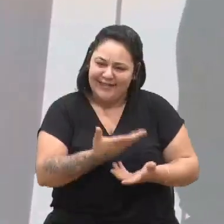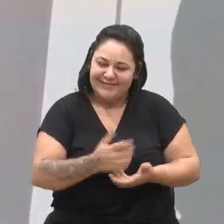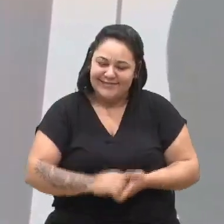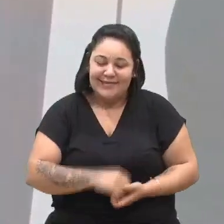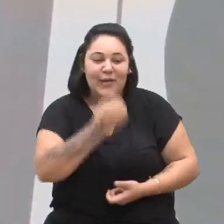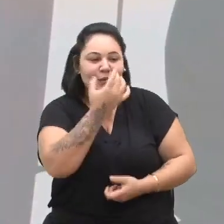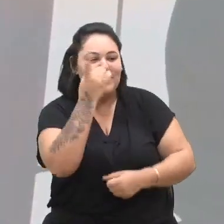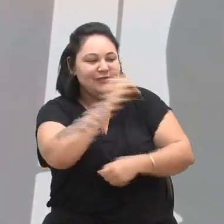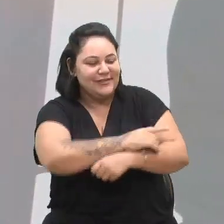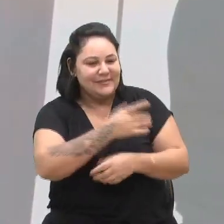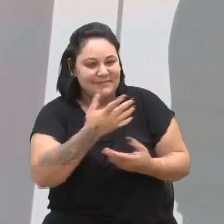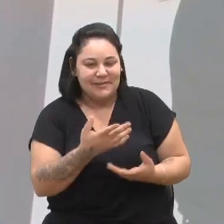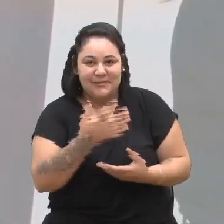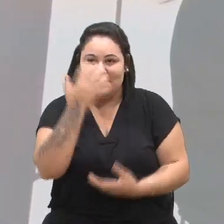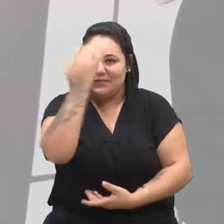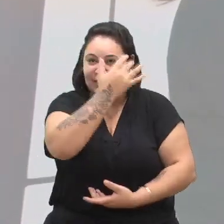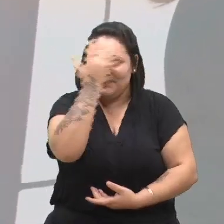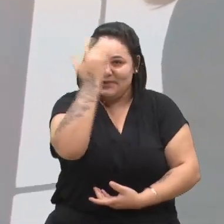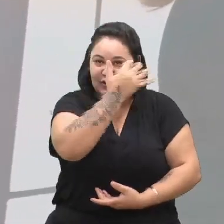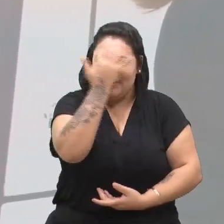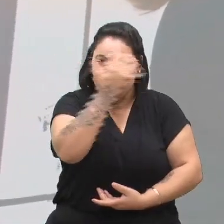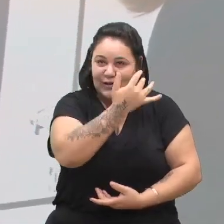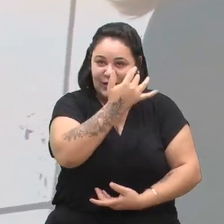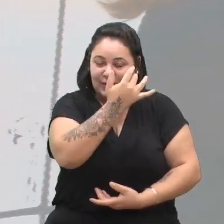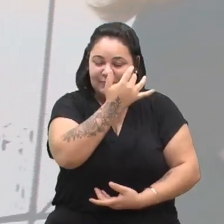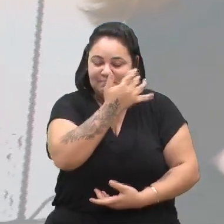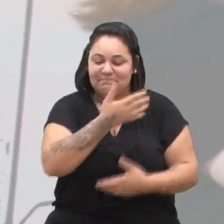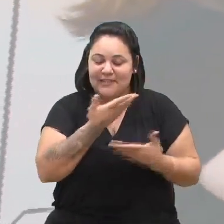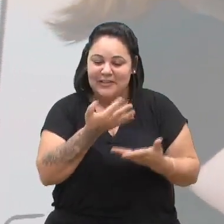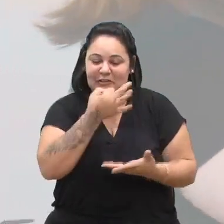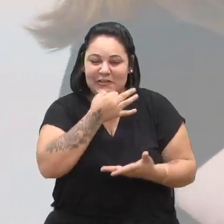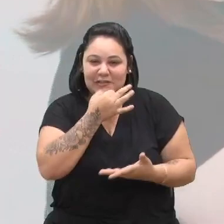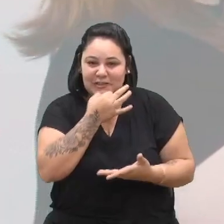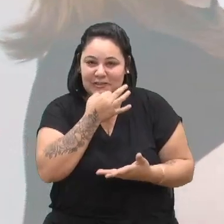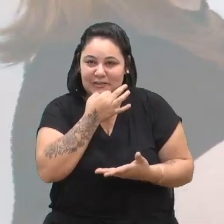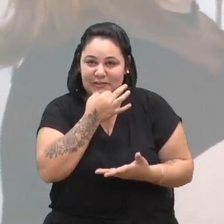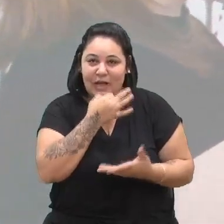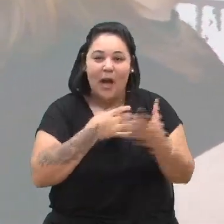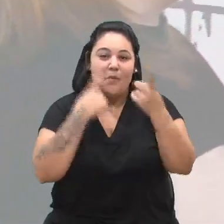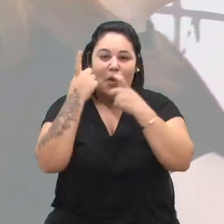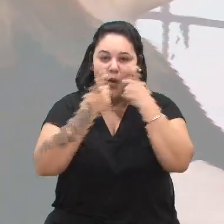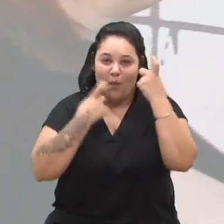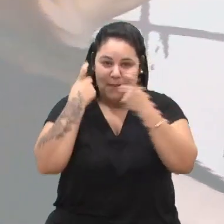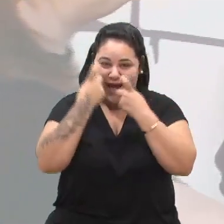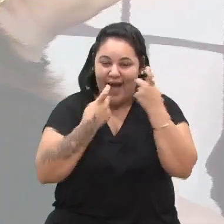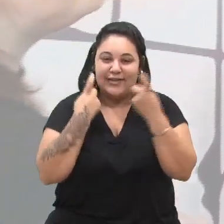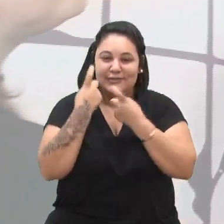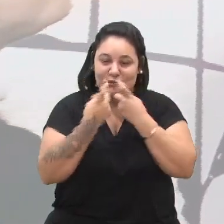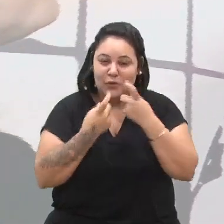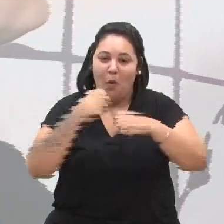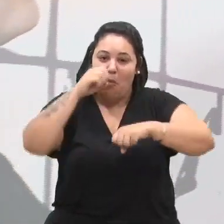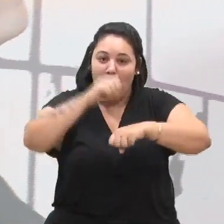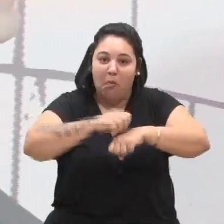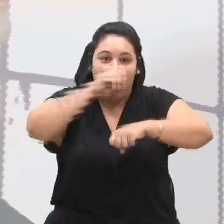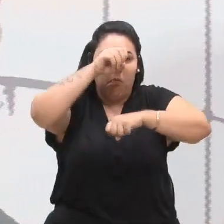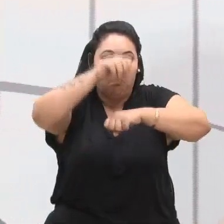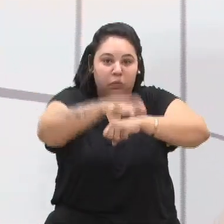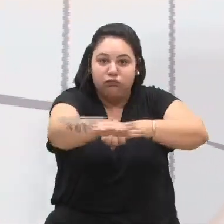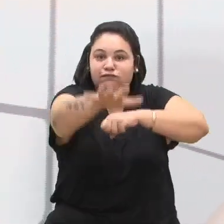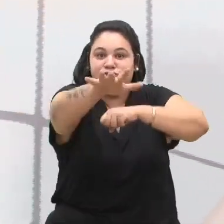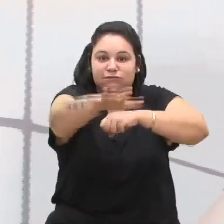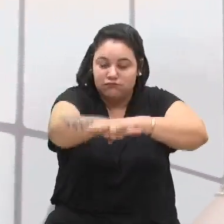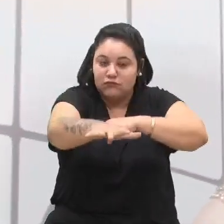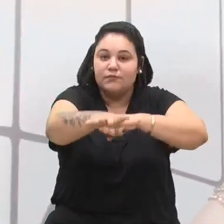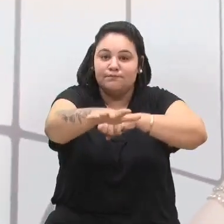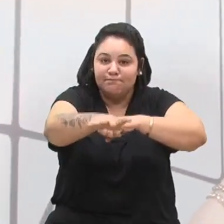Bom dia. O prefeito municipal de Caxias do Sul, o senhor Adiló de Domênico, preocupado aí com esse surto de dengue que está acontecendo nos bairros de